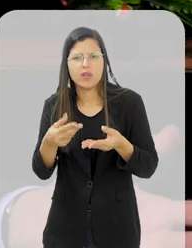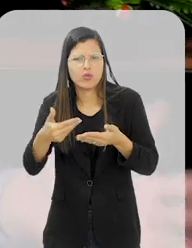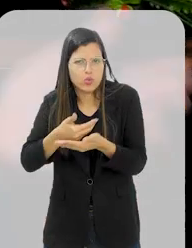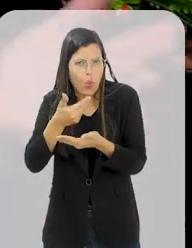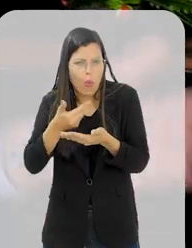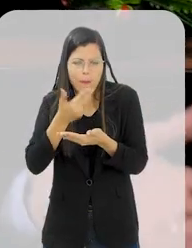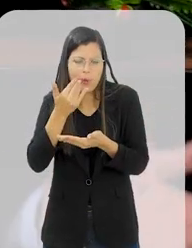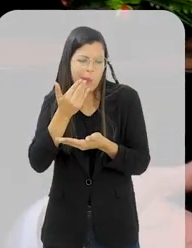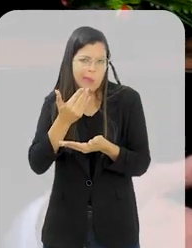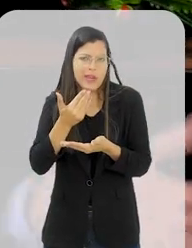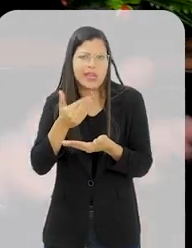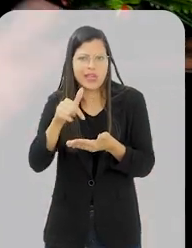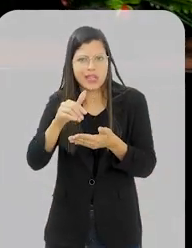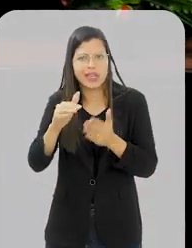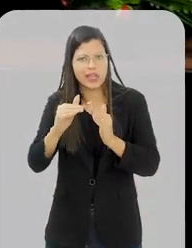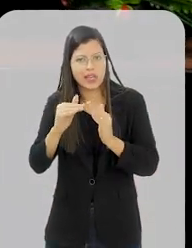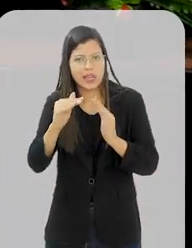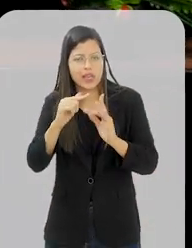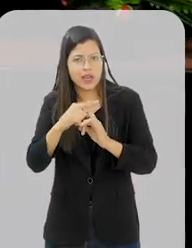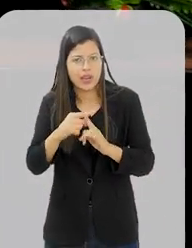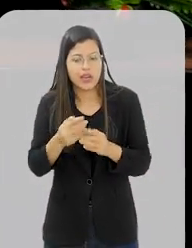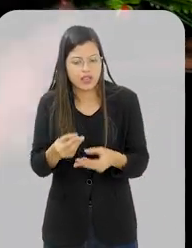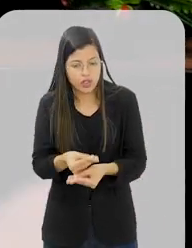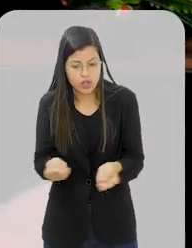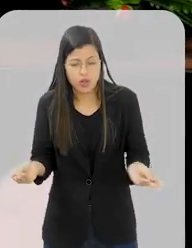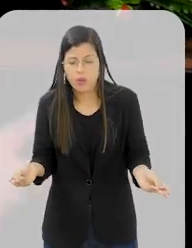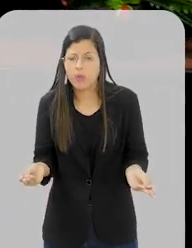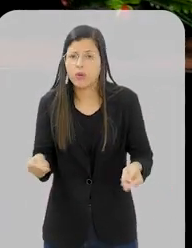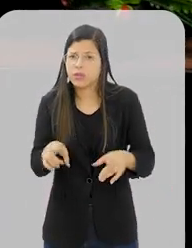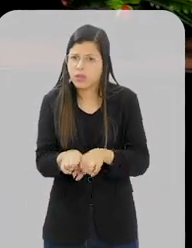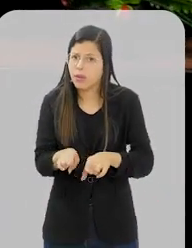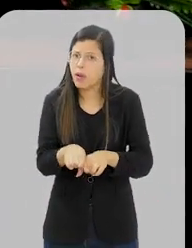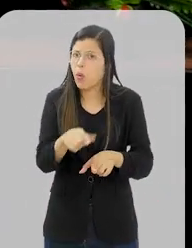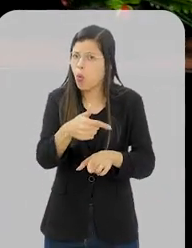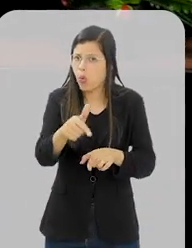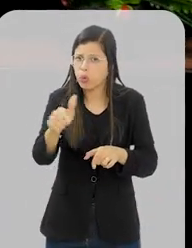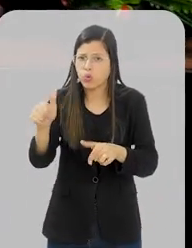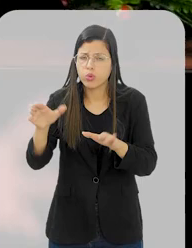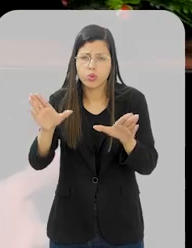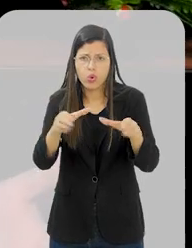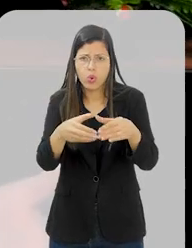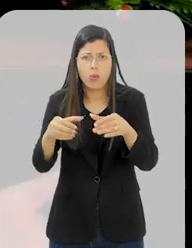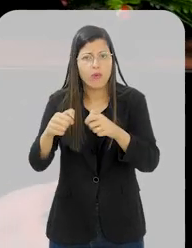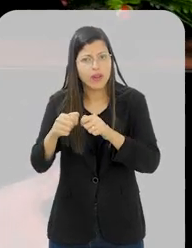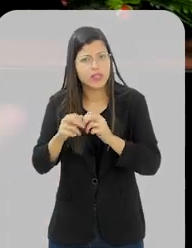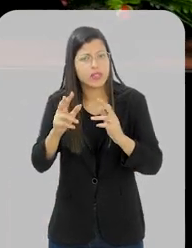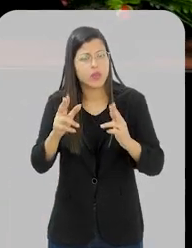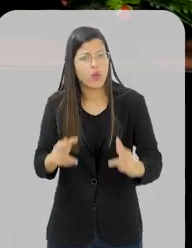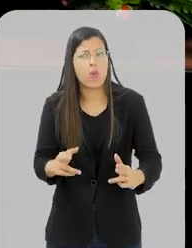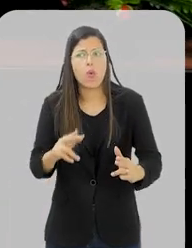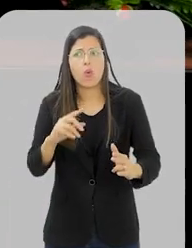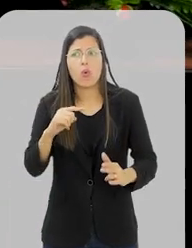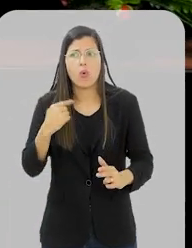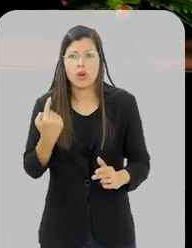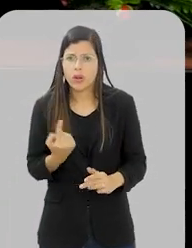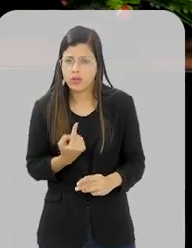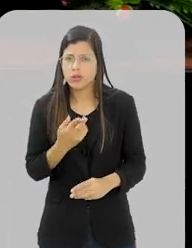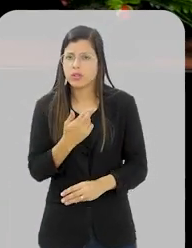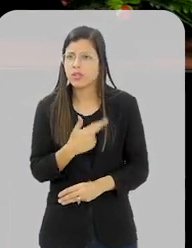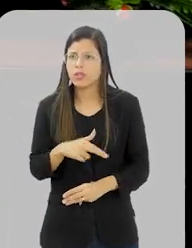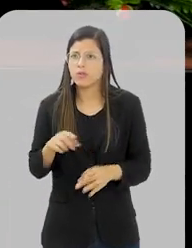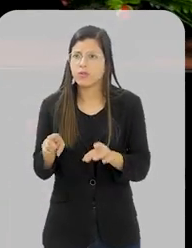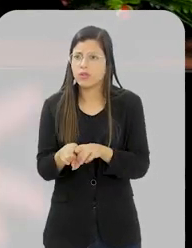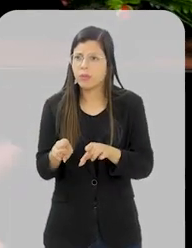que seja que a catal de distribui e assim como isso outros grupos fazem a mesma coisa e nossa comunidade também tem instituições de carentes